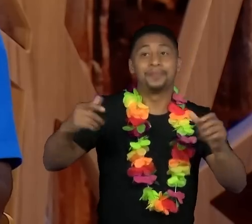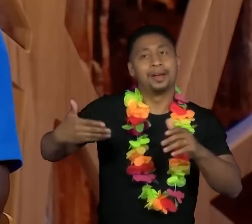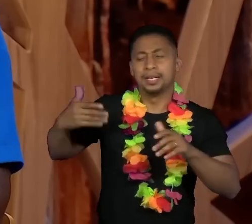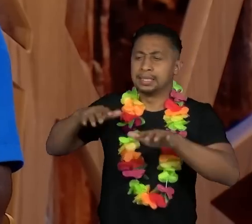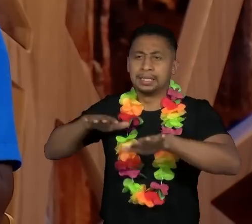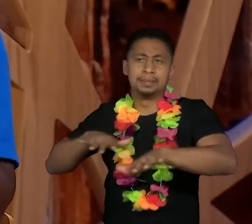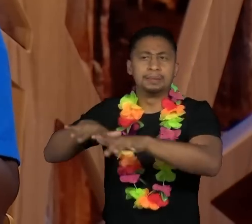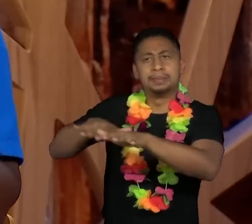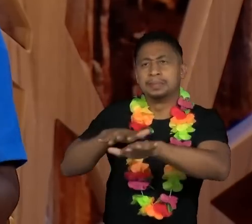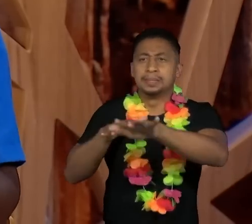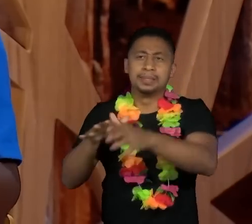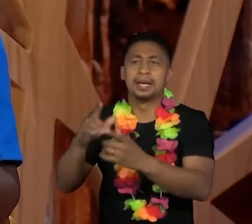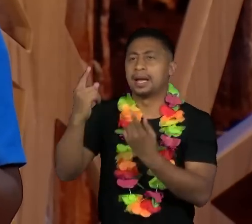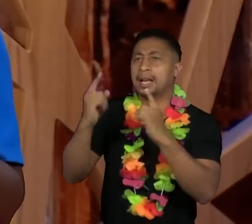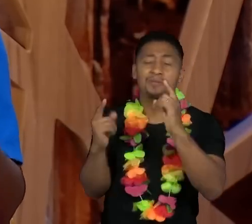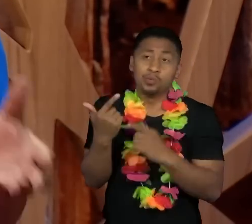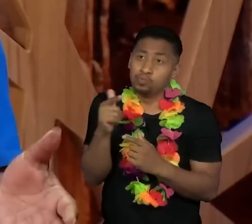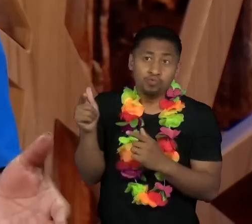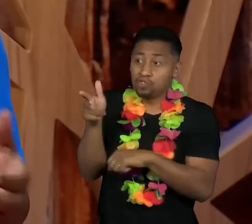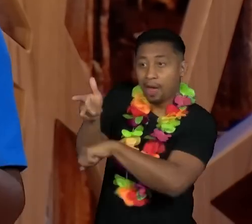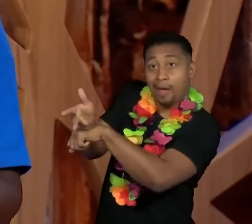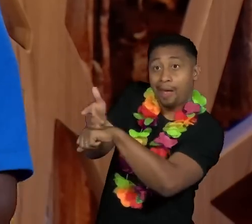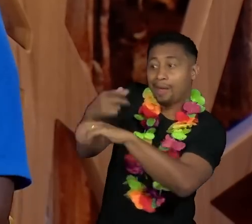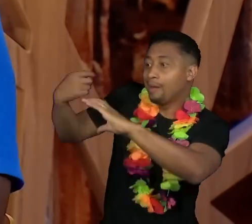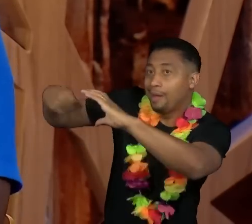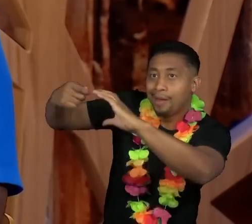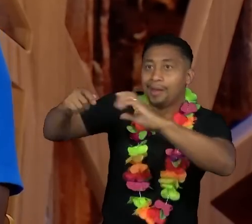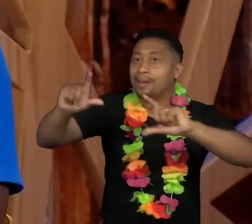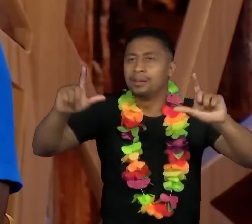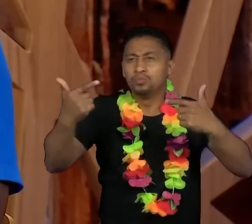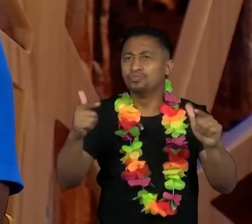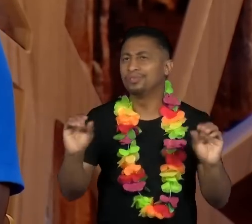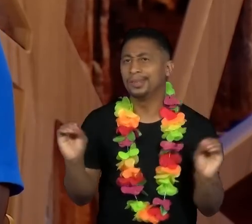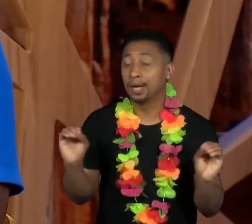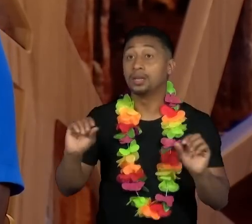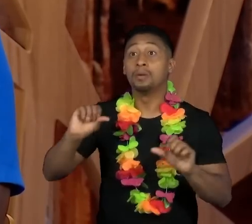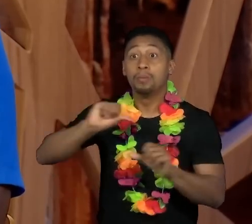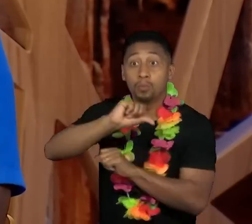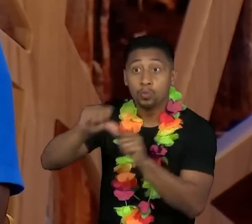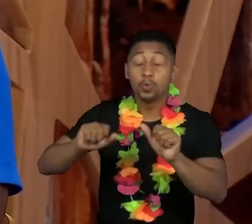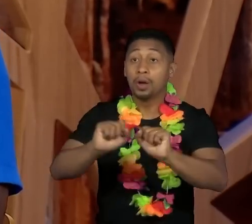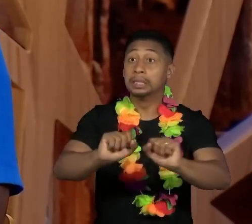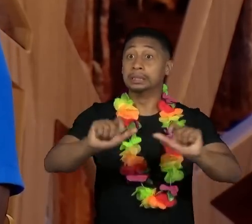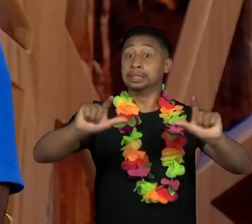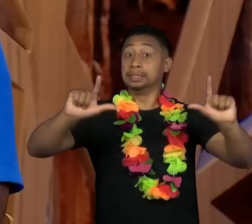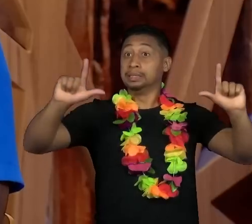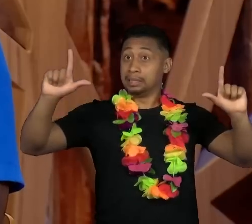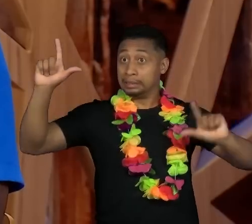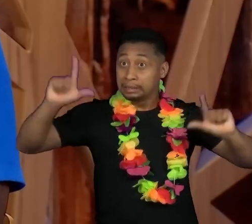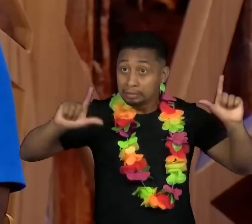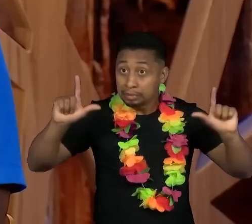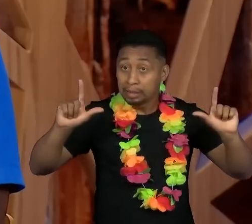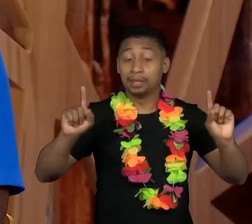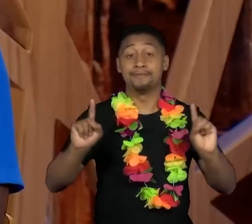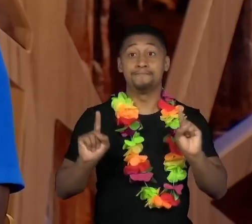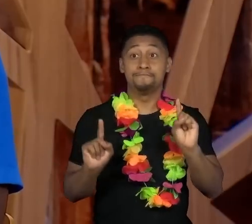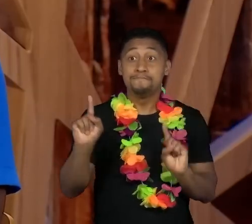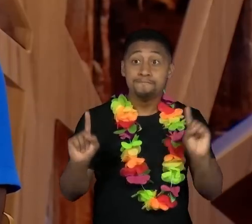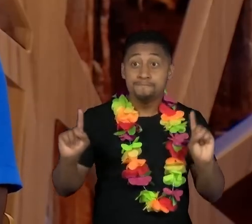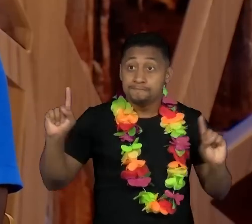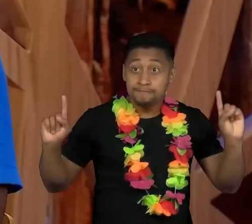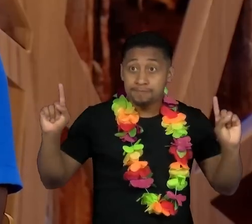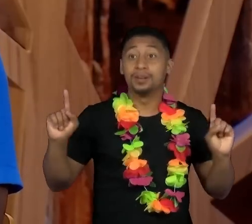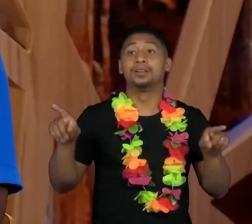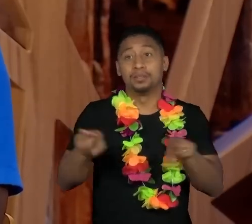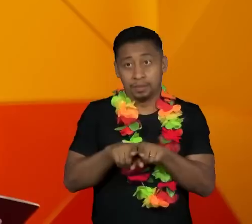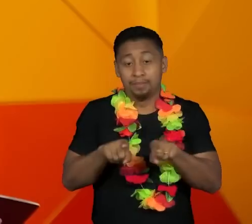de um consumo que vai deixar às margens a tradição, a cultura, os cardeais. Quem é que sabe dos